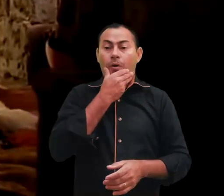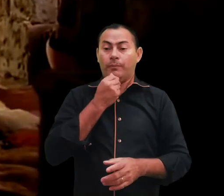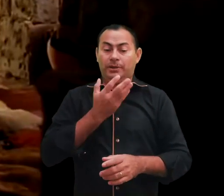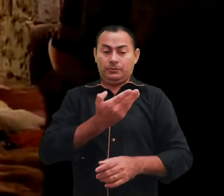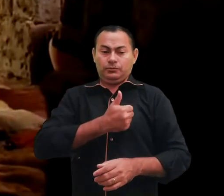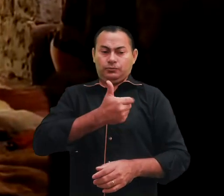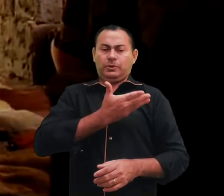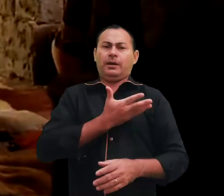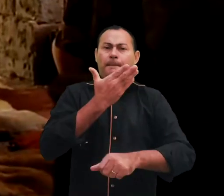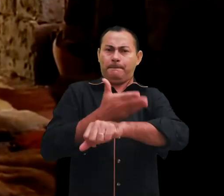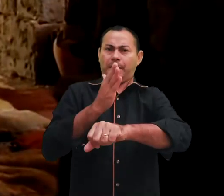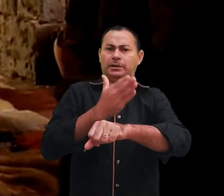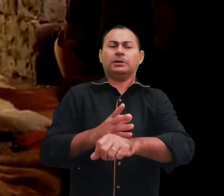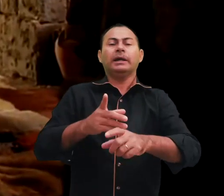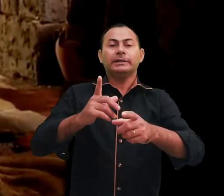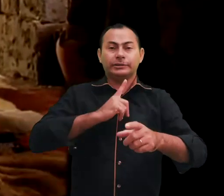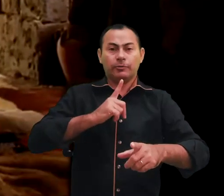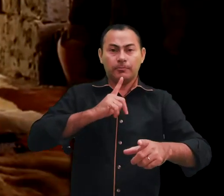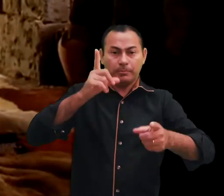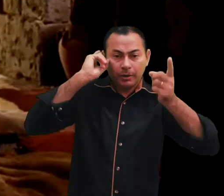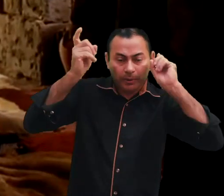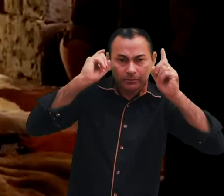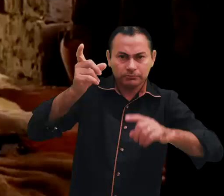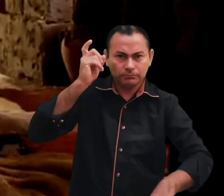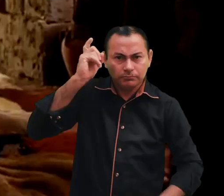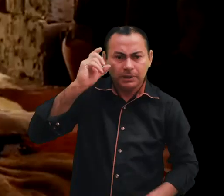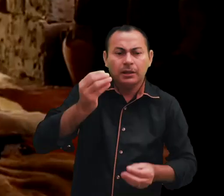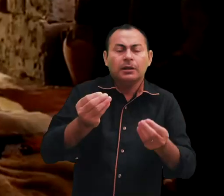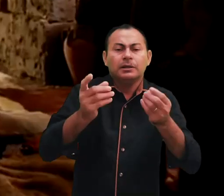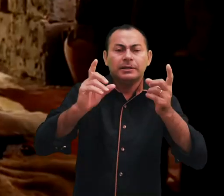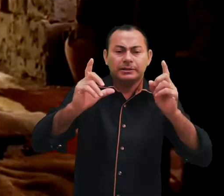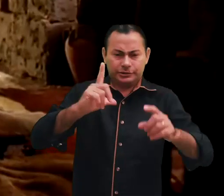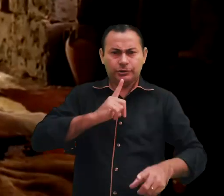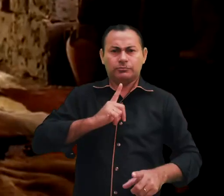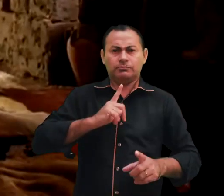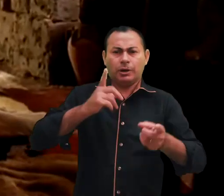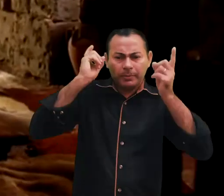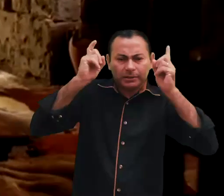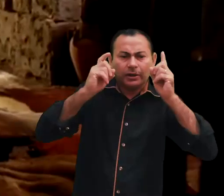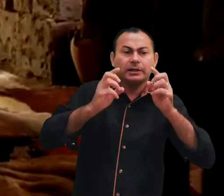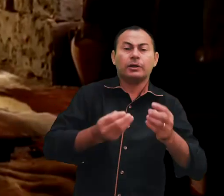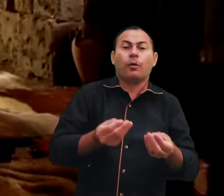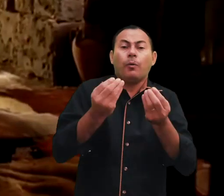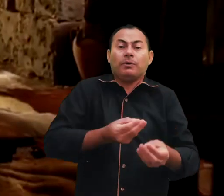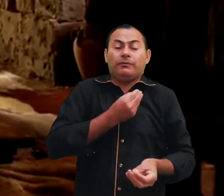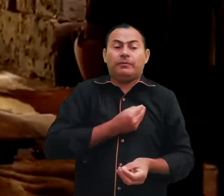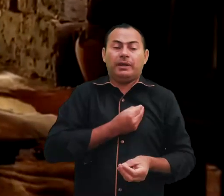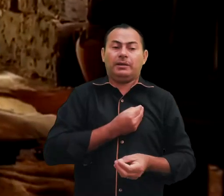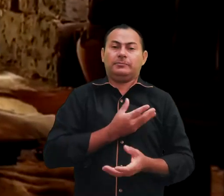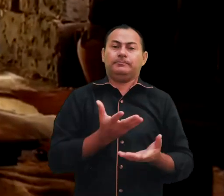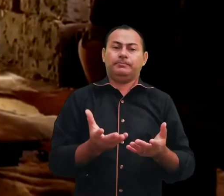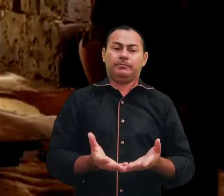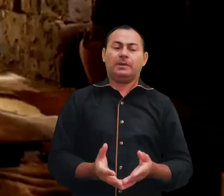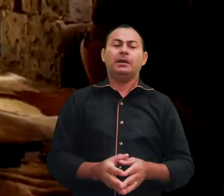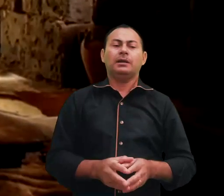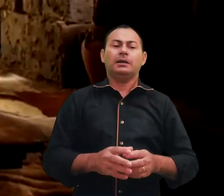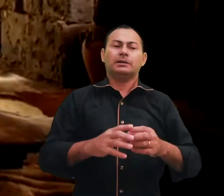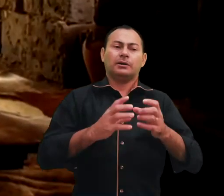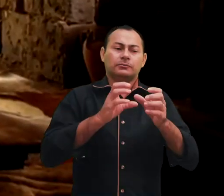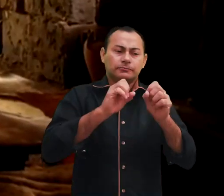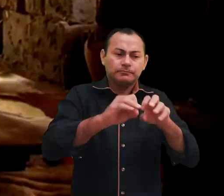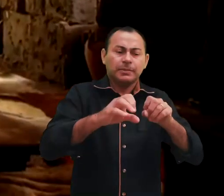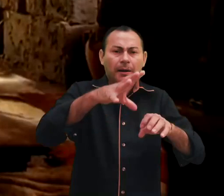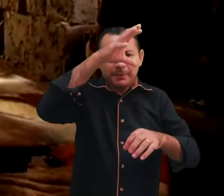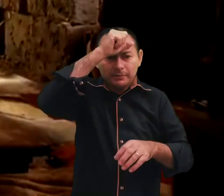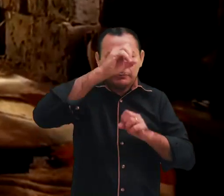eram muito práticos e preocupados como viver a vida. Eles estavam interessados na aplicação do ensinamento de